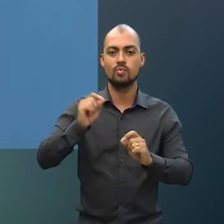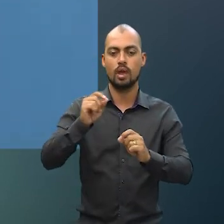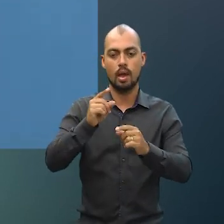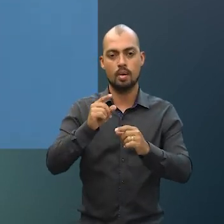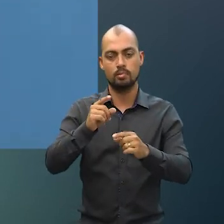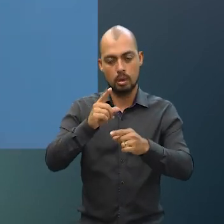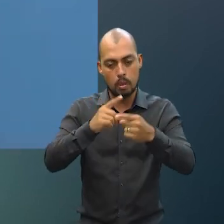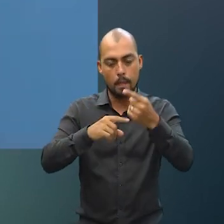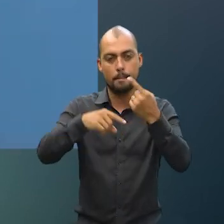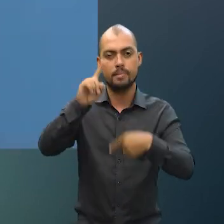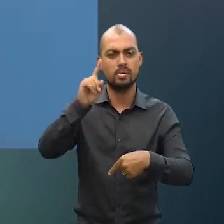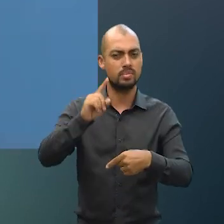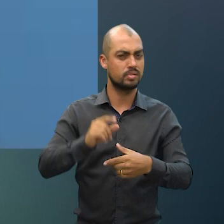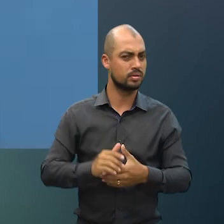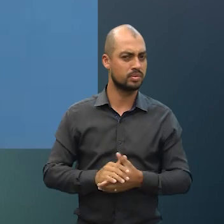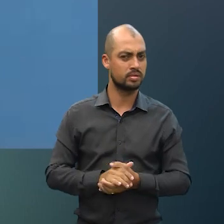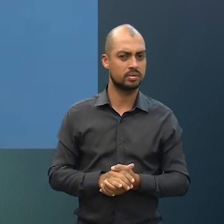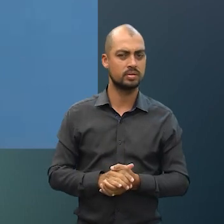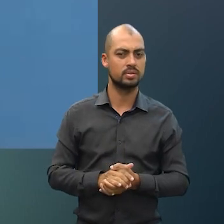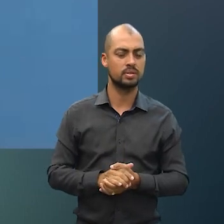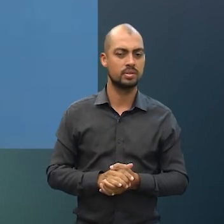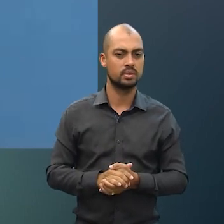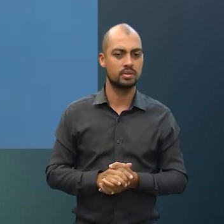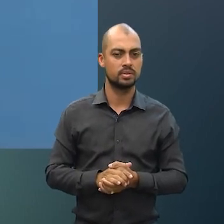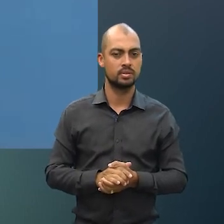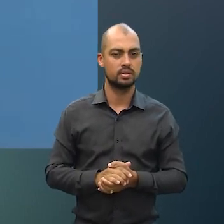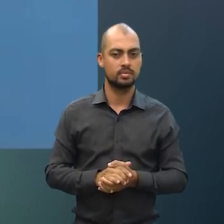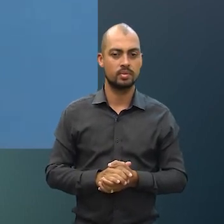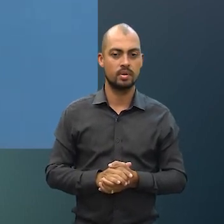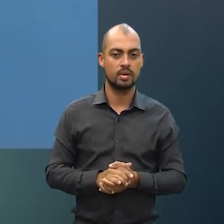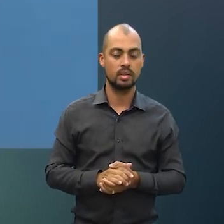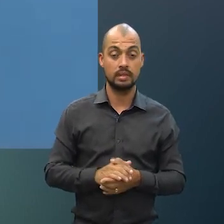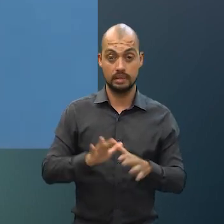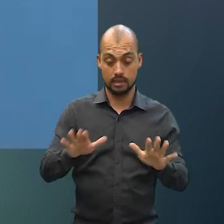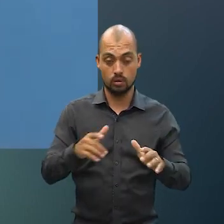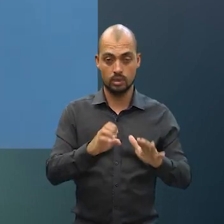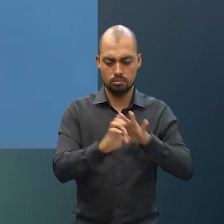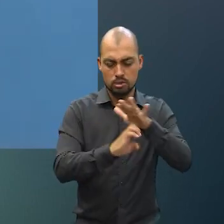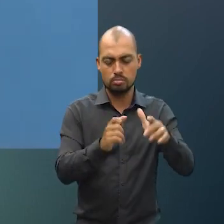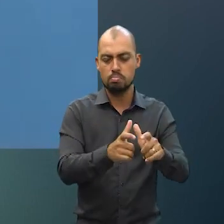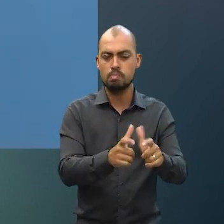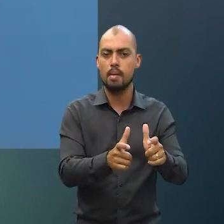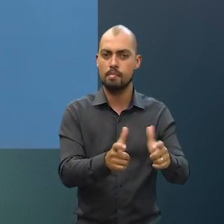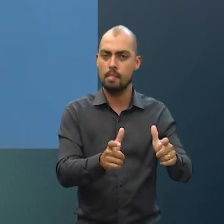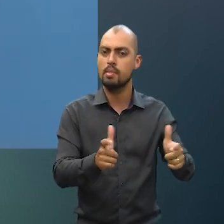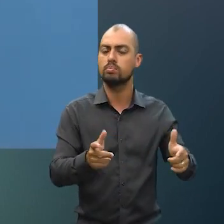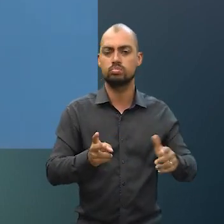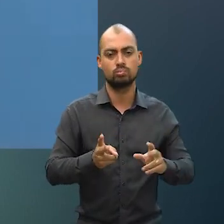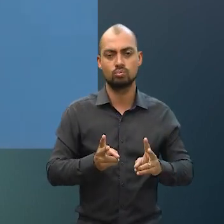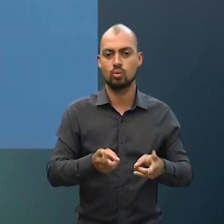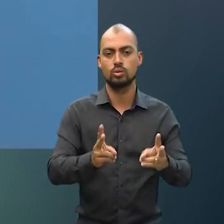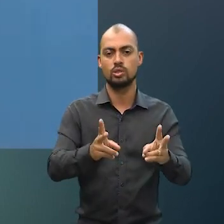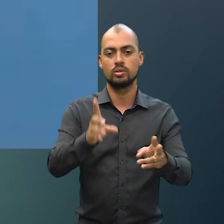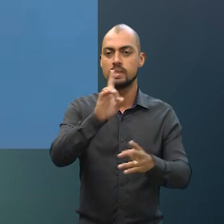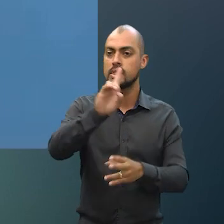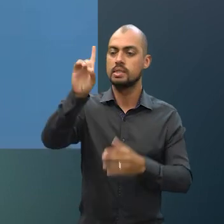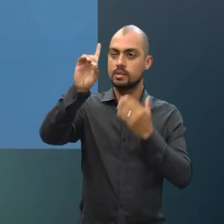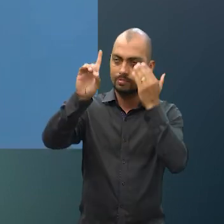de colaboradores nos contratando, porque o crescimento tem sido bastante constante, graças a